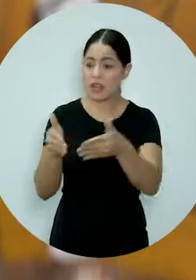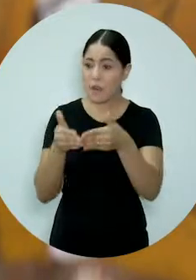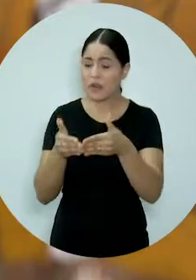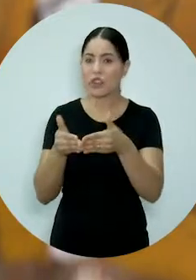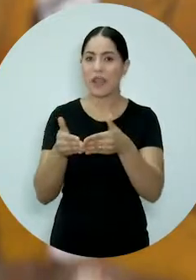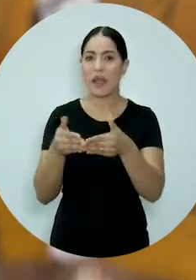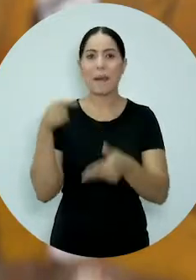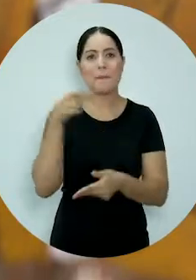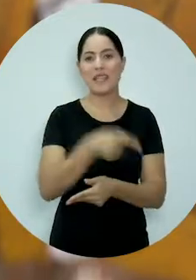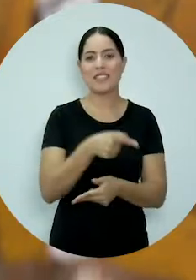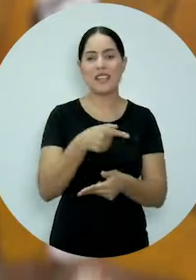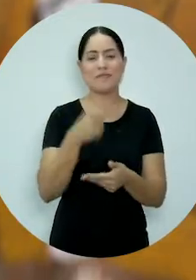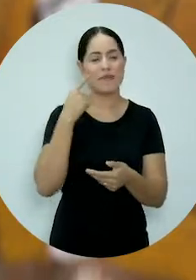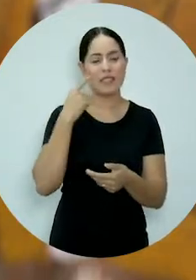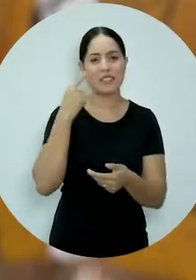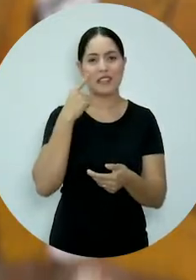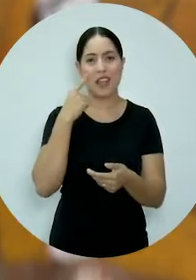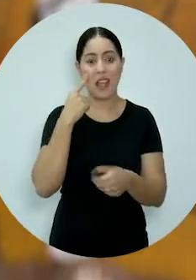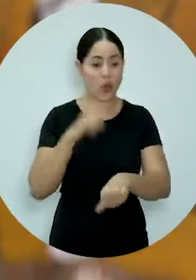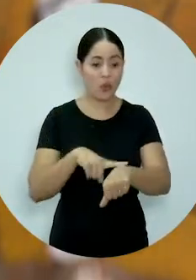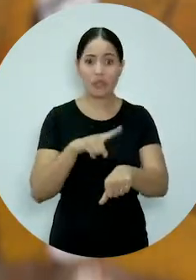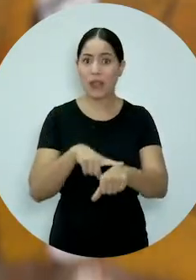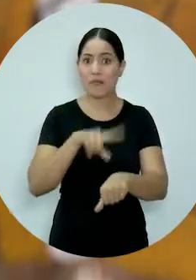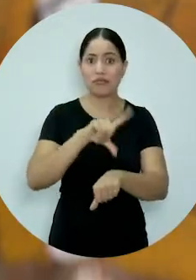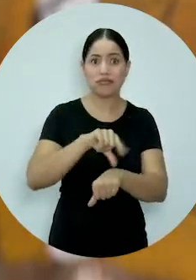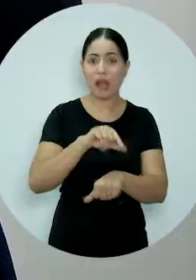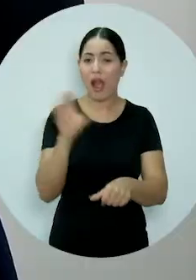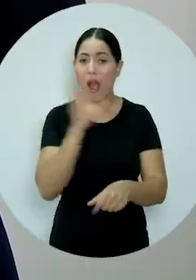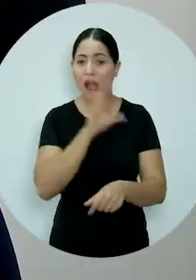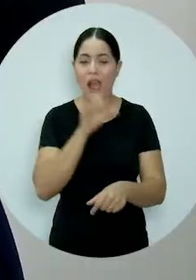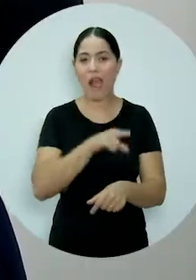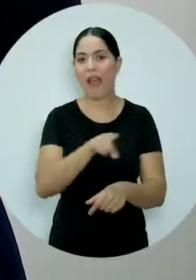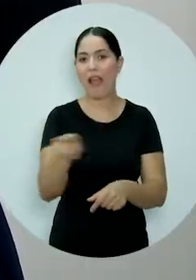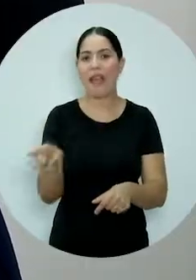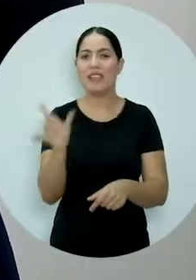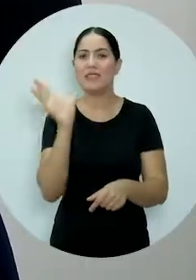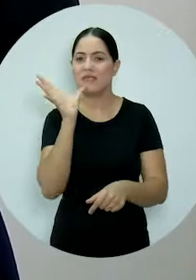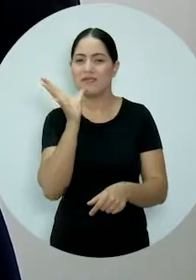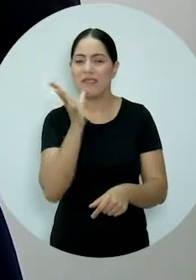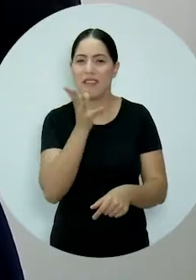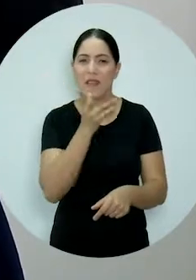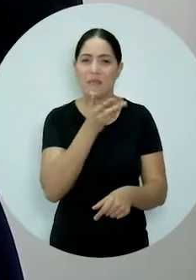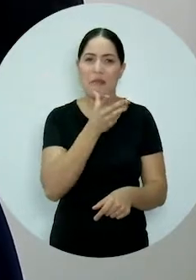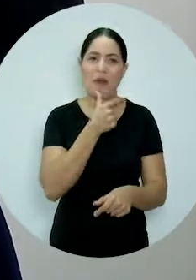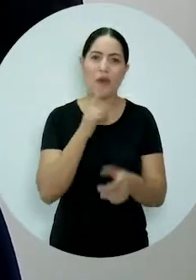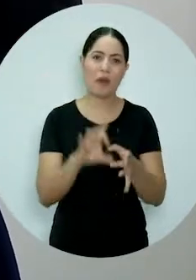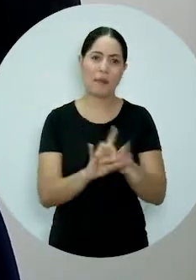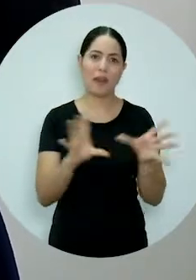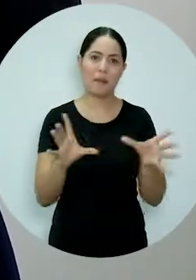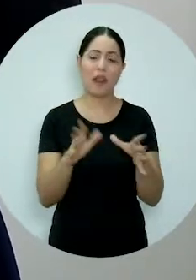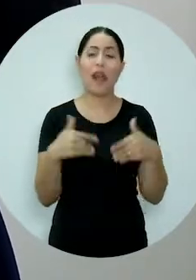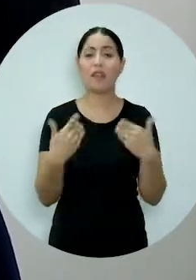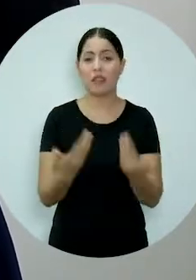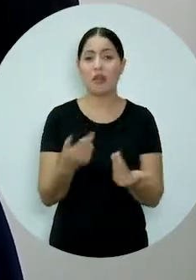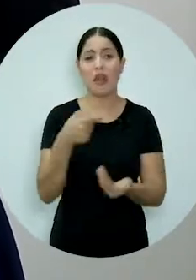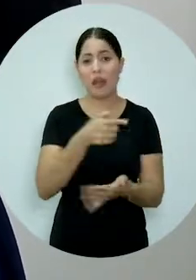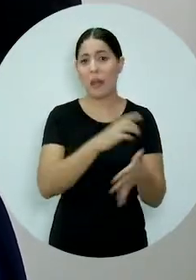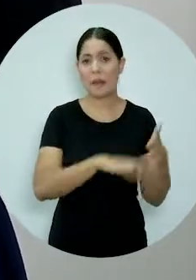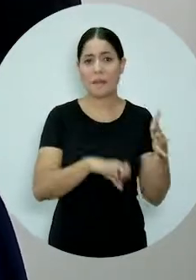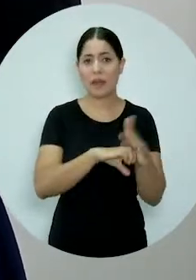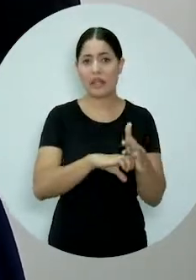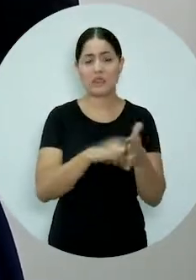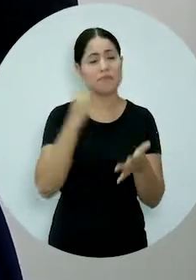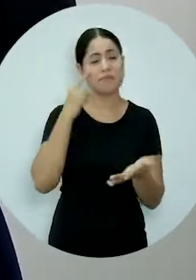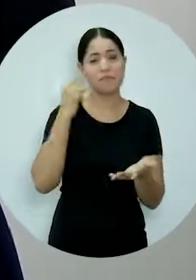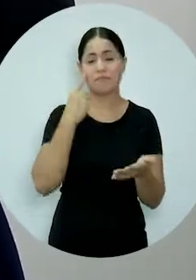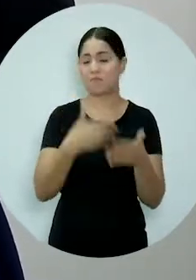acaba cedendo à pressão do tempo. O órgão ambiental não é ágil o suficiente e